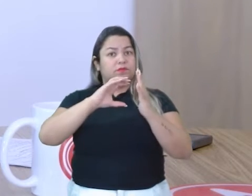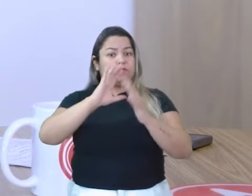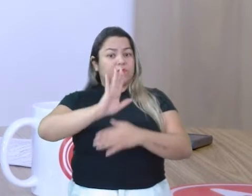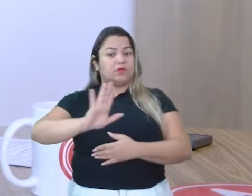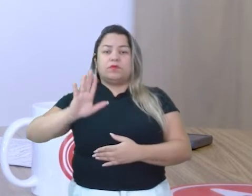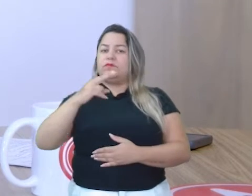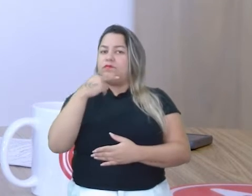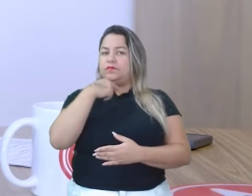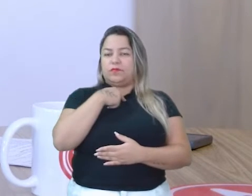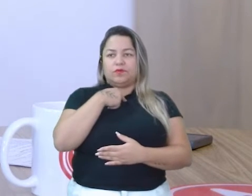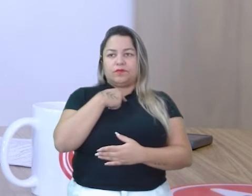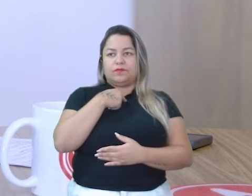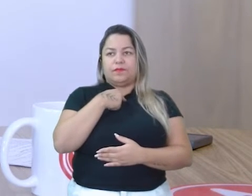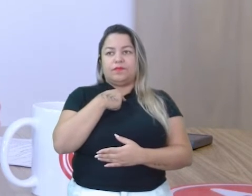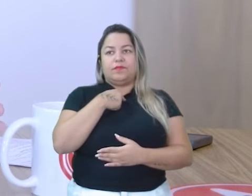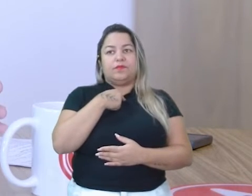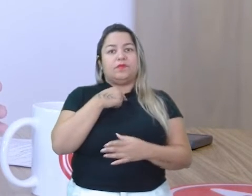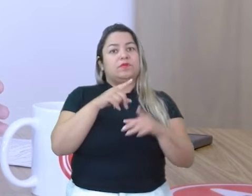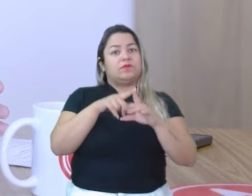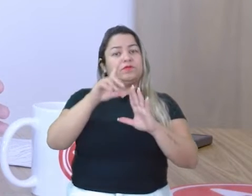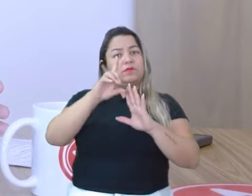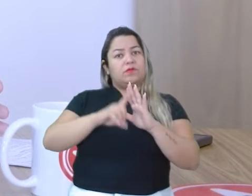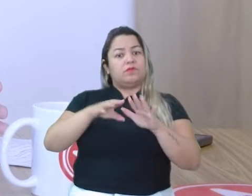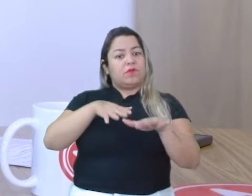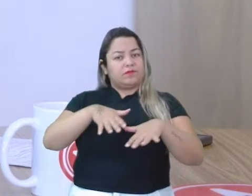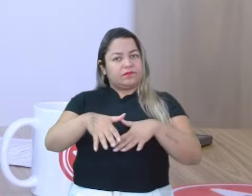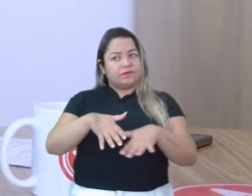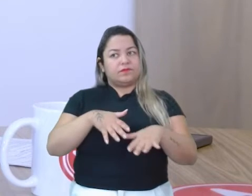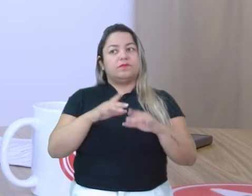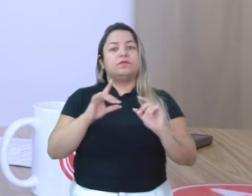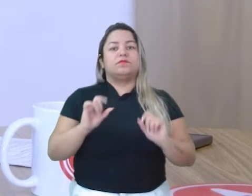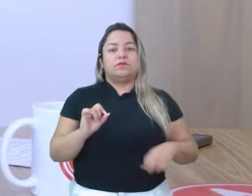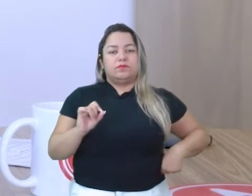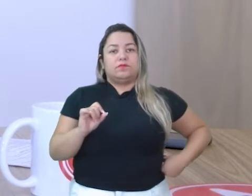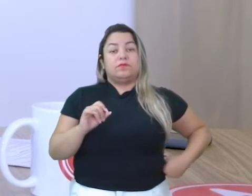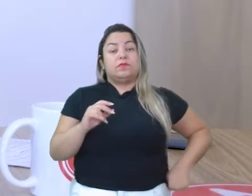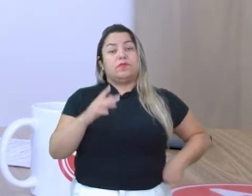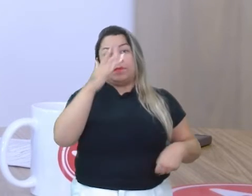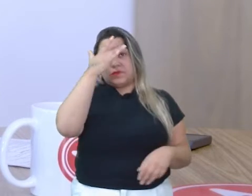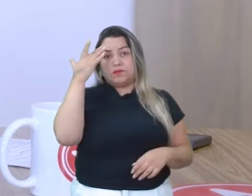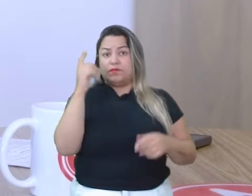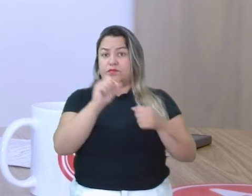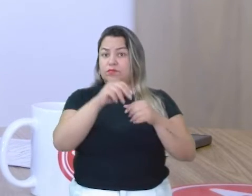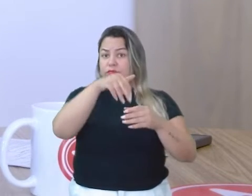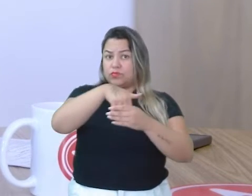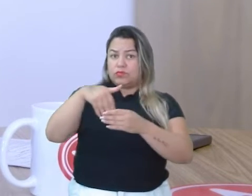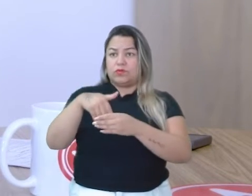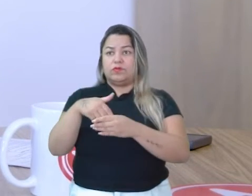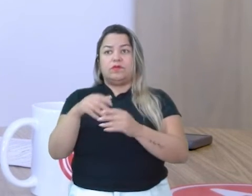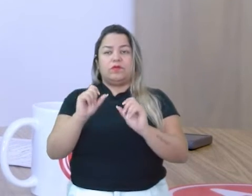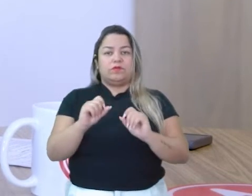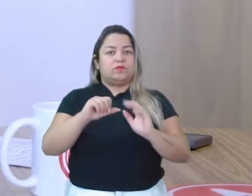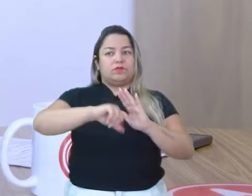O que não é possível? Exacerbar esse direito de livre manifestação. Então, quando uma pessoa faz um pedido de voto negativo, ou